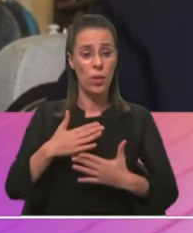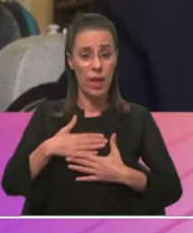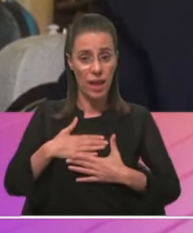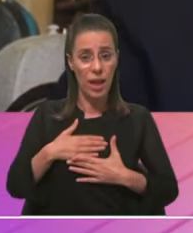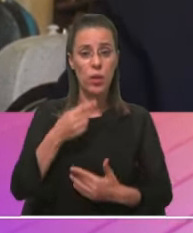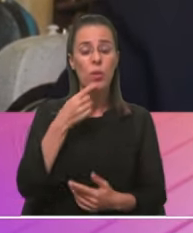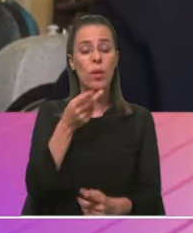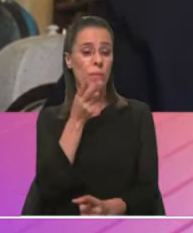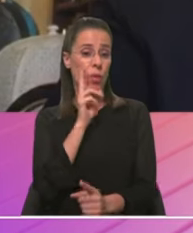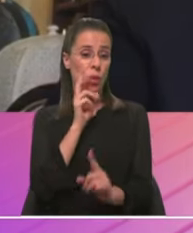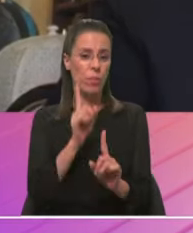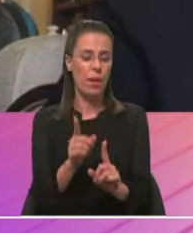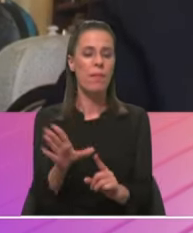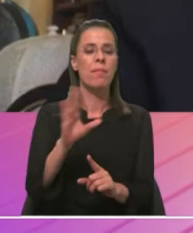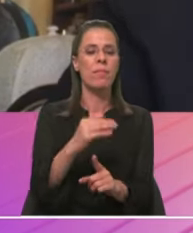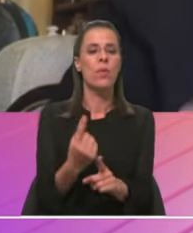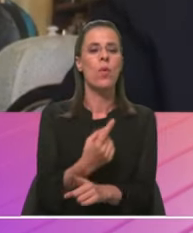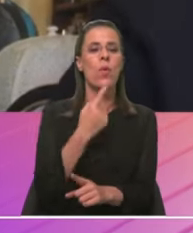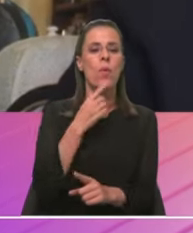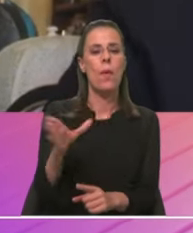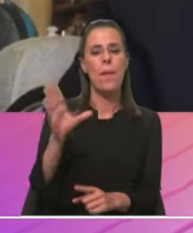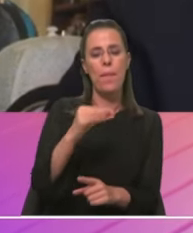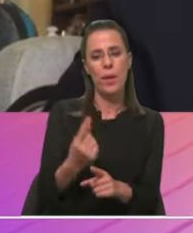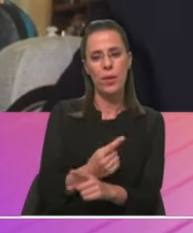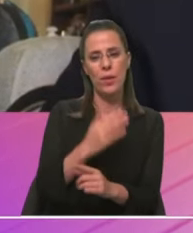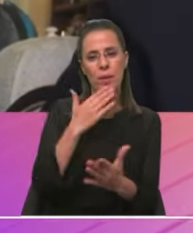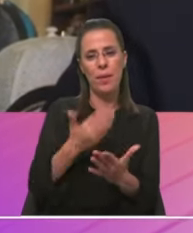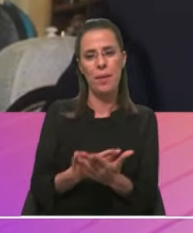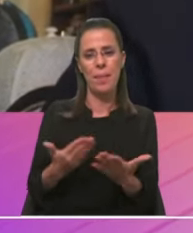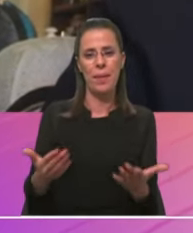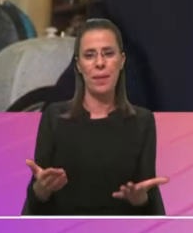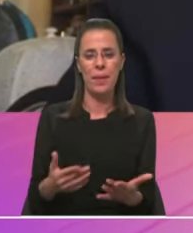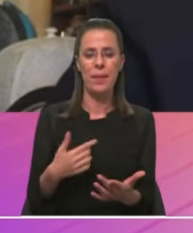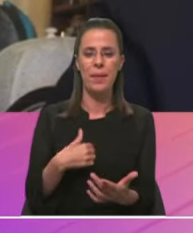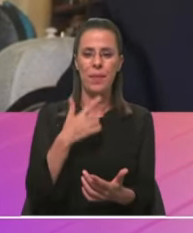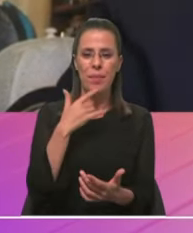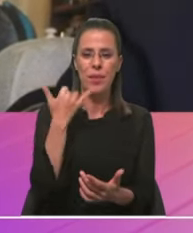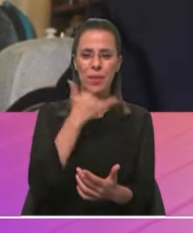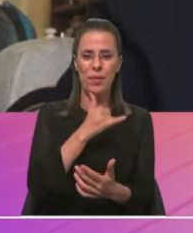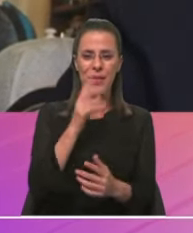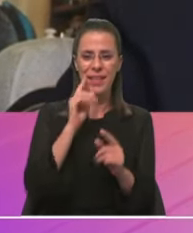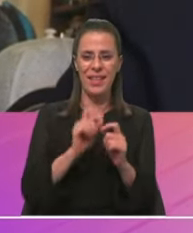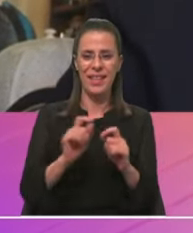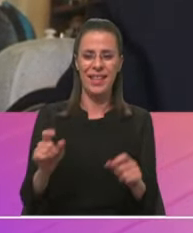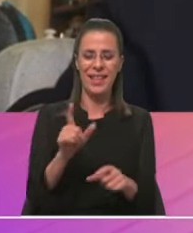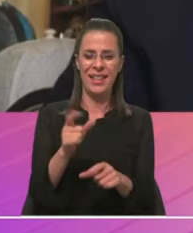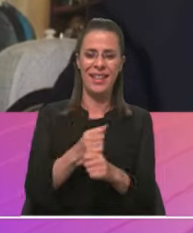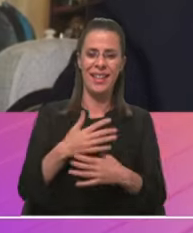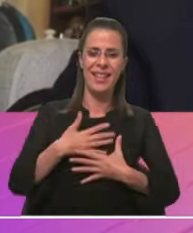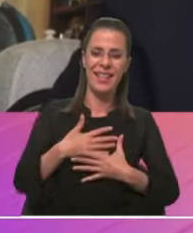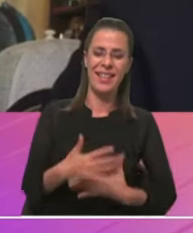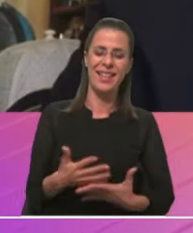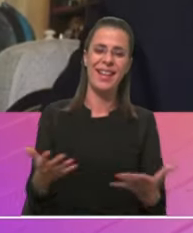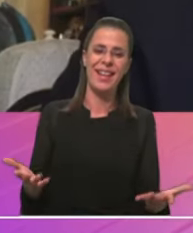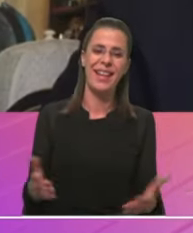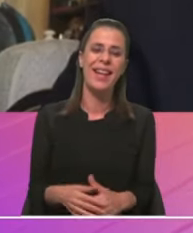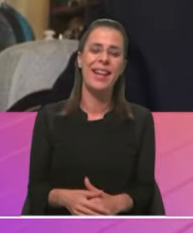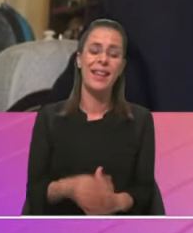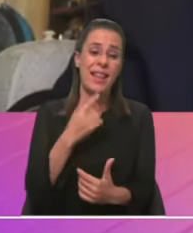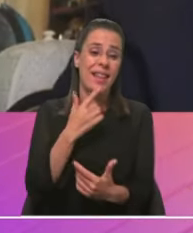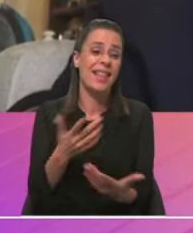como espectador, ainda vais ter muito mais para dar. E fico muito feliz de acompanhar a tua carreira.